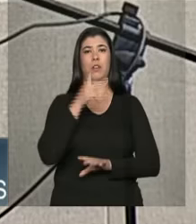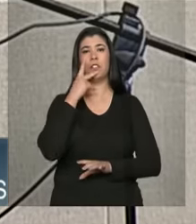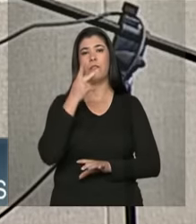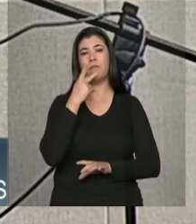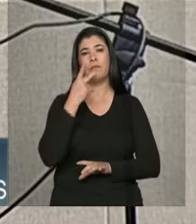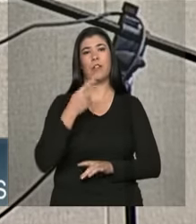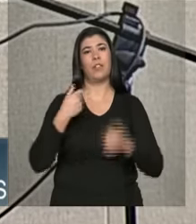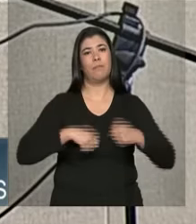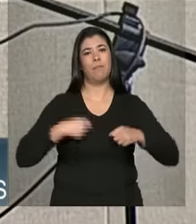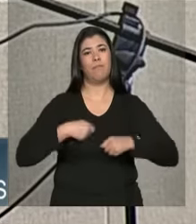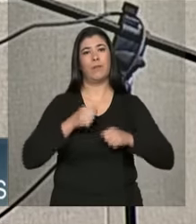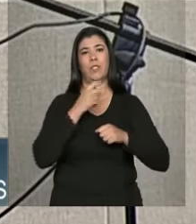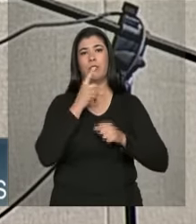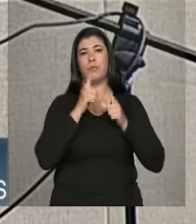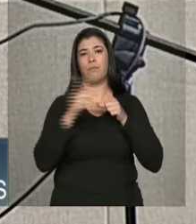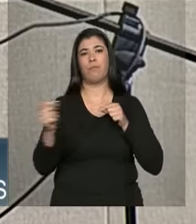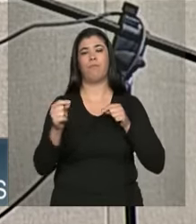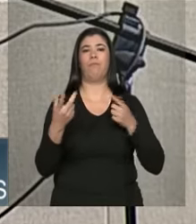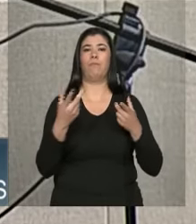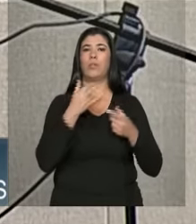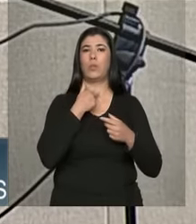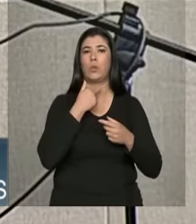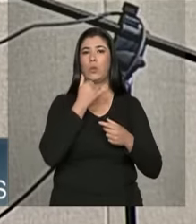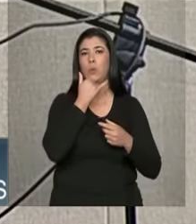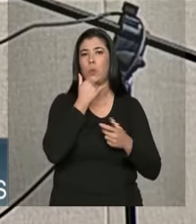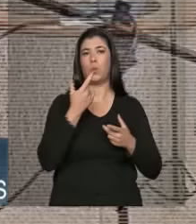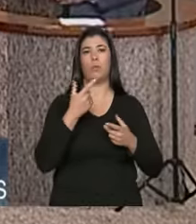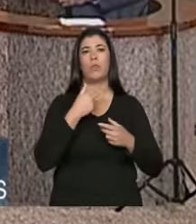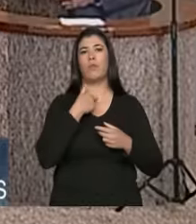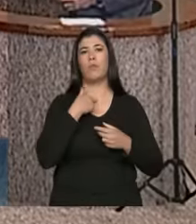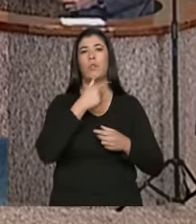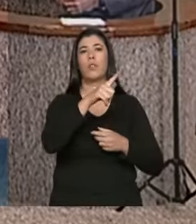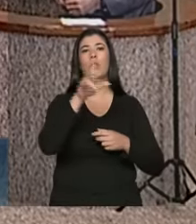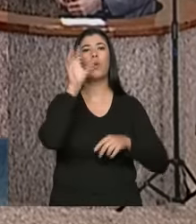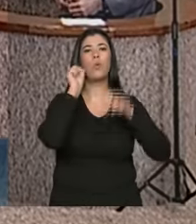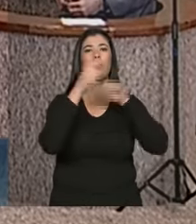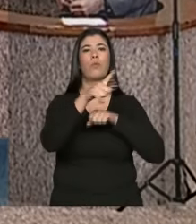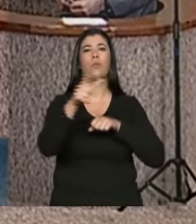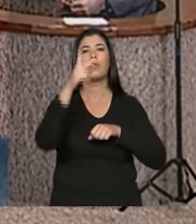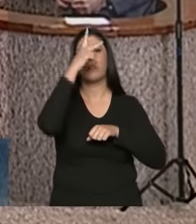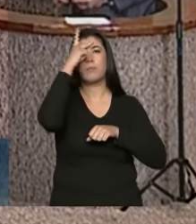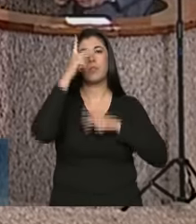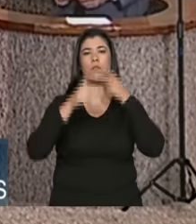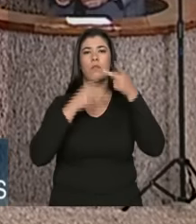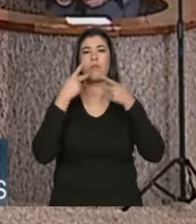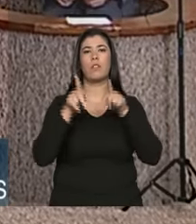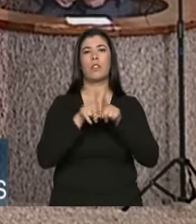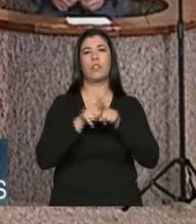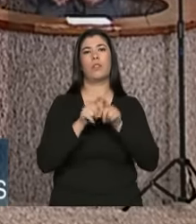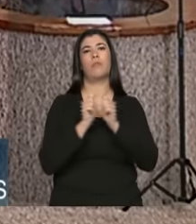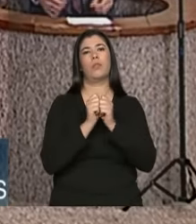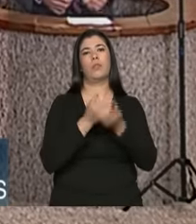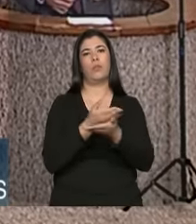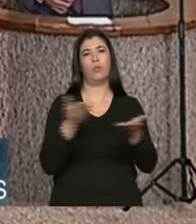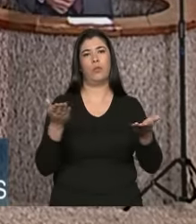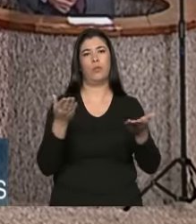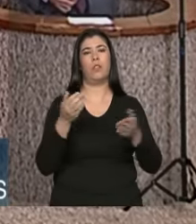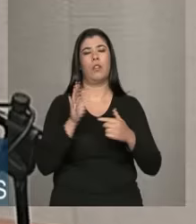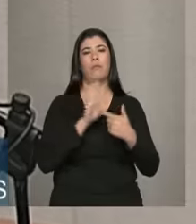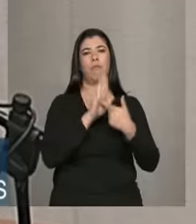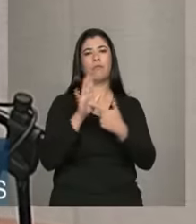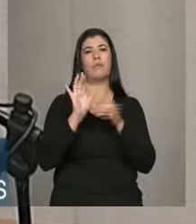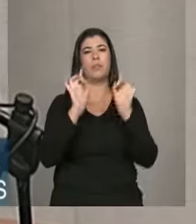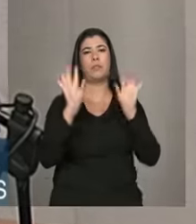pedem que eu imediatamente tenha que deixar a solenidade sem poder ouvir todos aqueles que ainda vão se pronunciar e vão abrilhantar